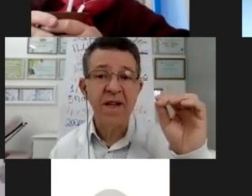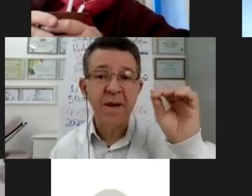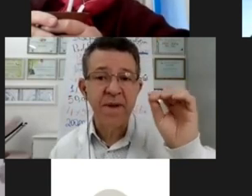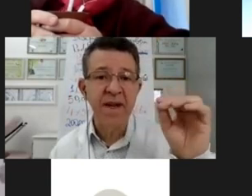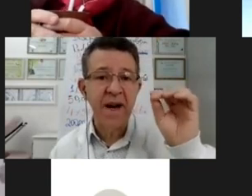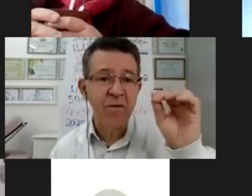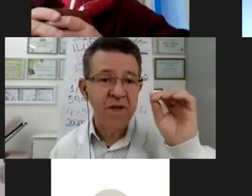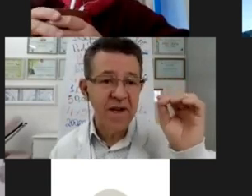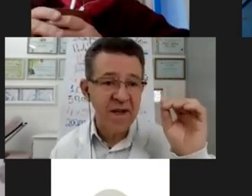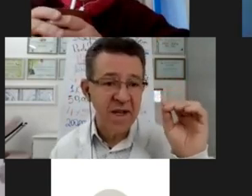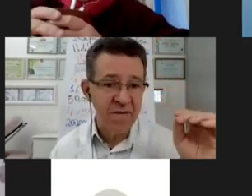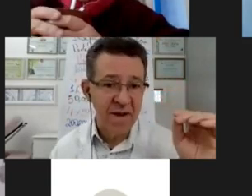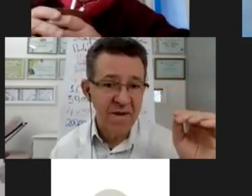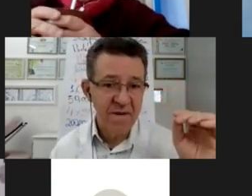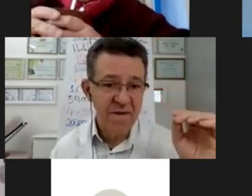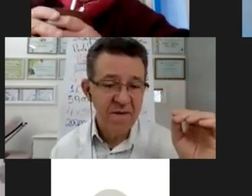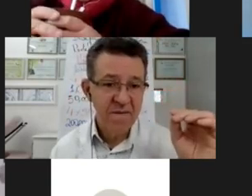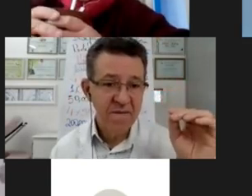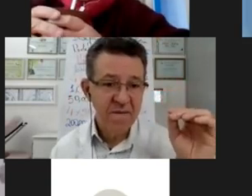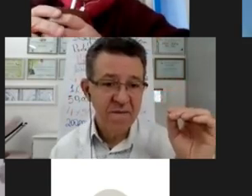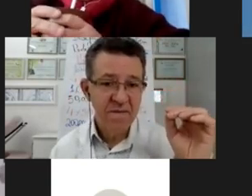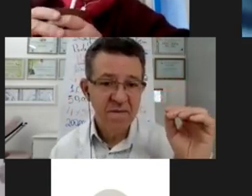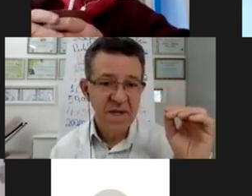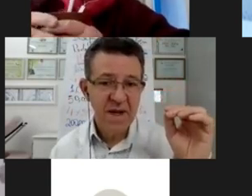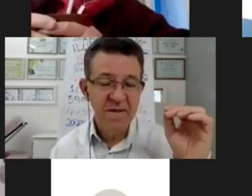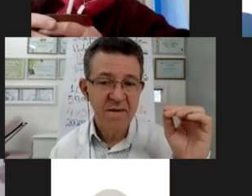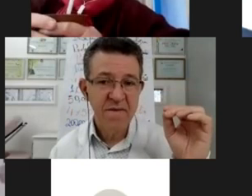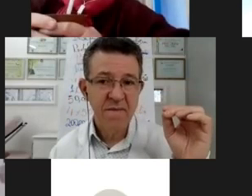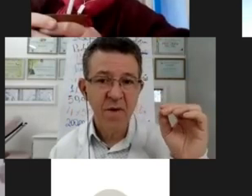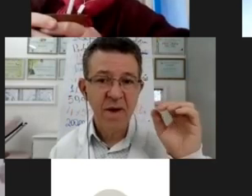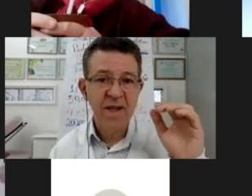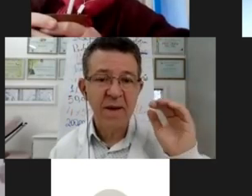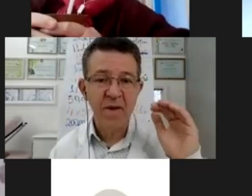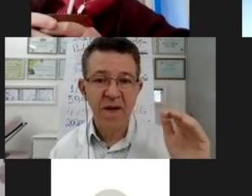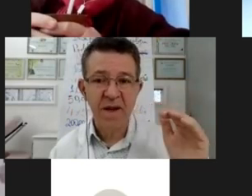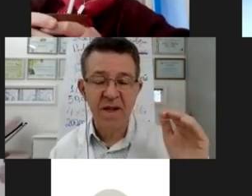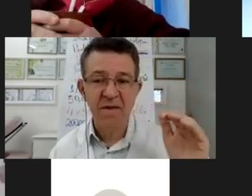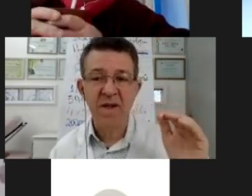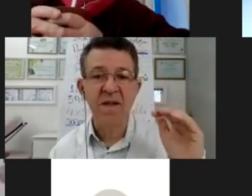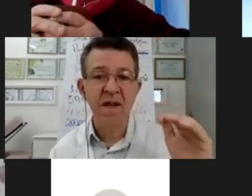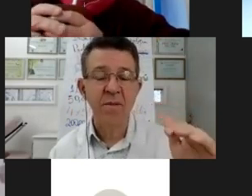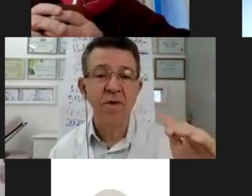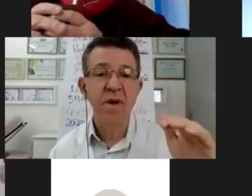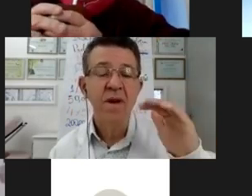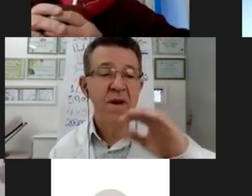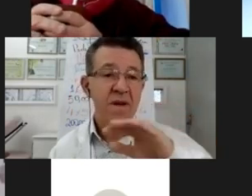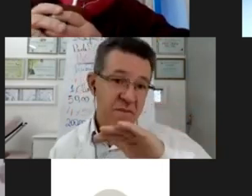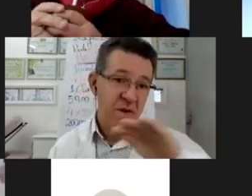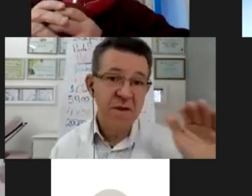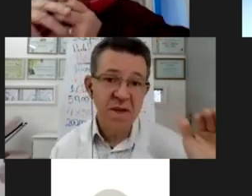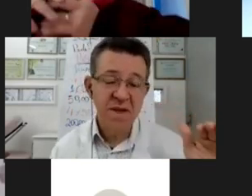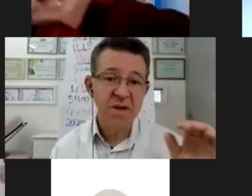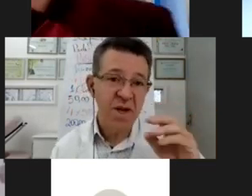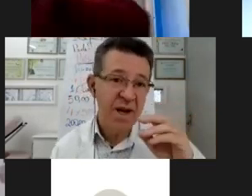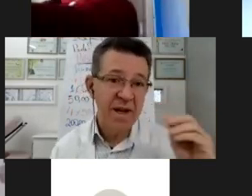não é terapia alternativa. Tá? Não é terapia alternativa, que esse termo